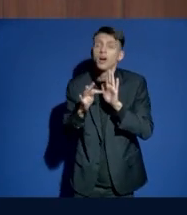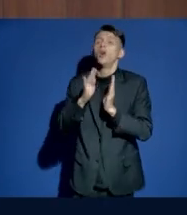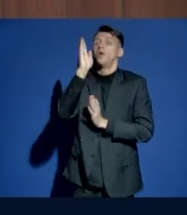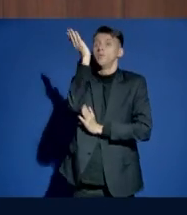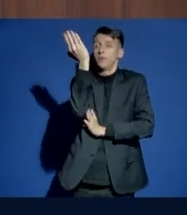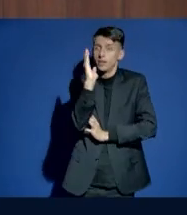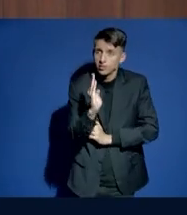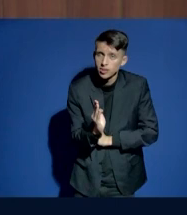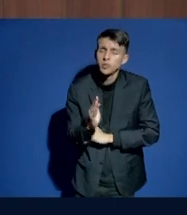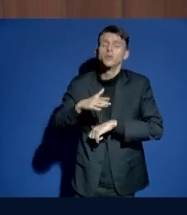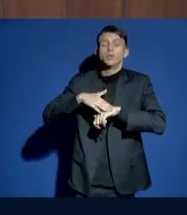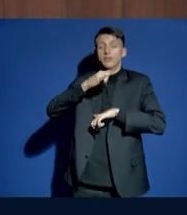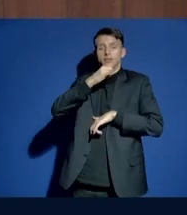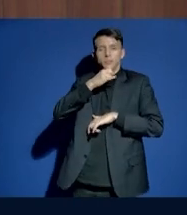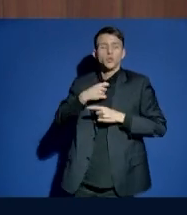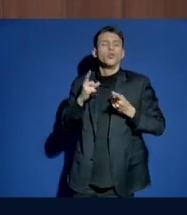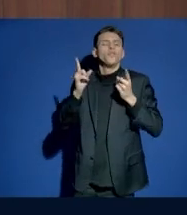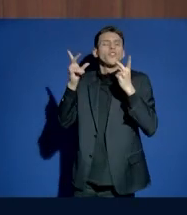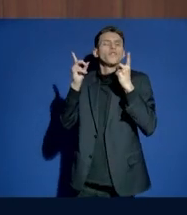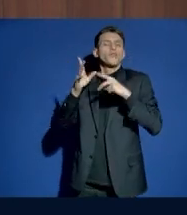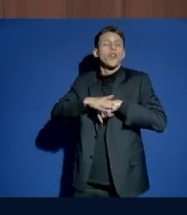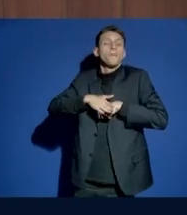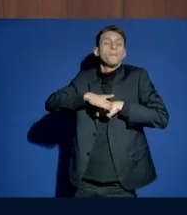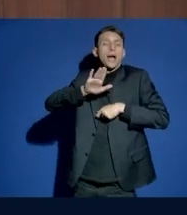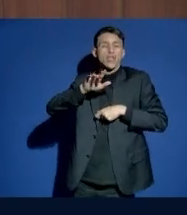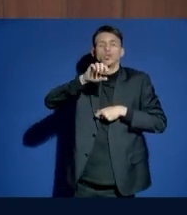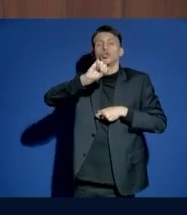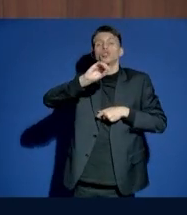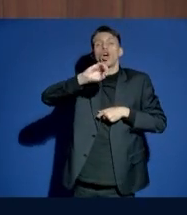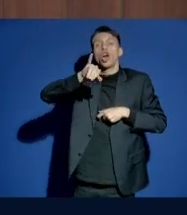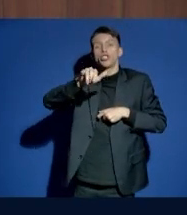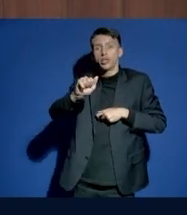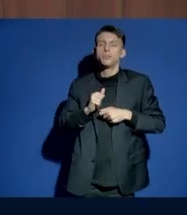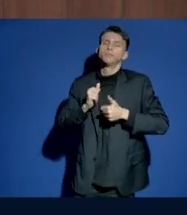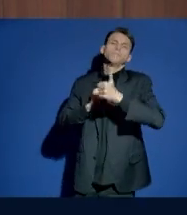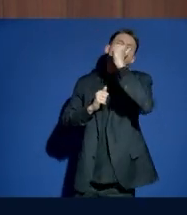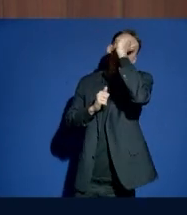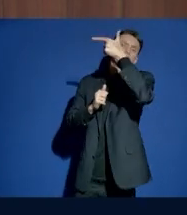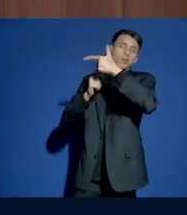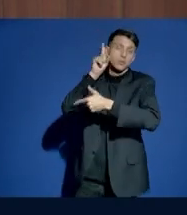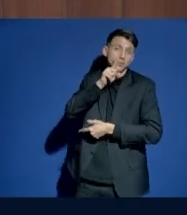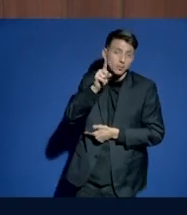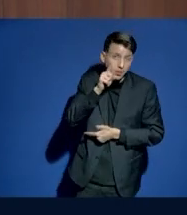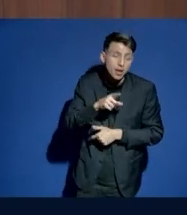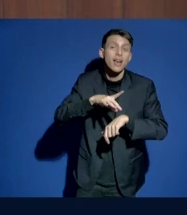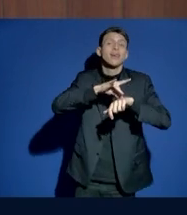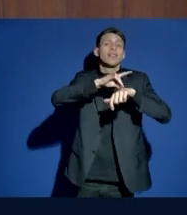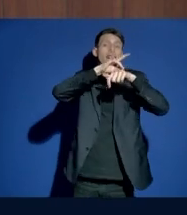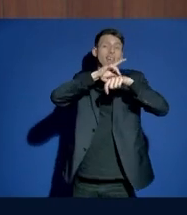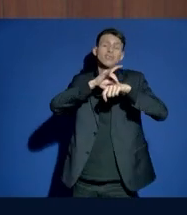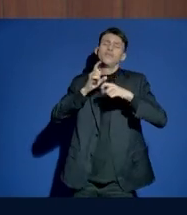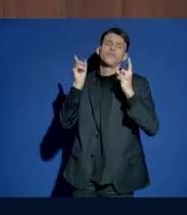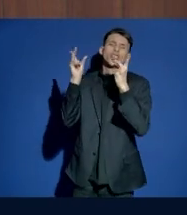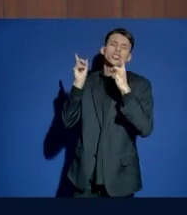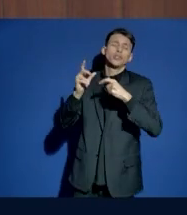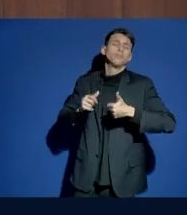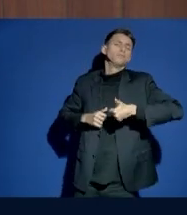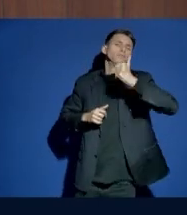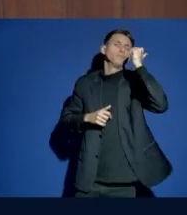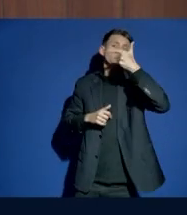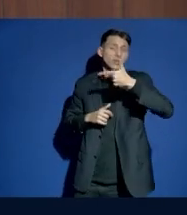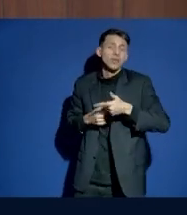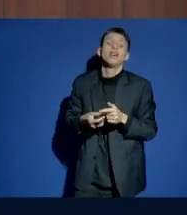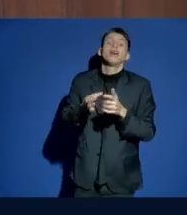maior exportador de soja bater nos americanos é maior exportador de carne é o maior exportador de